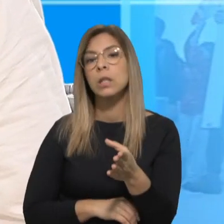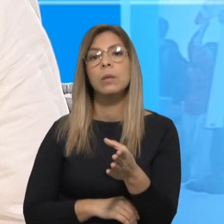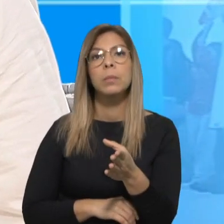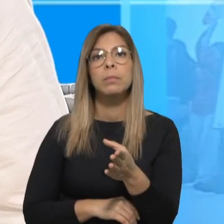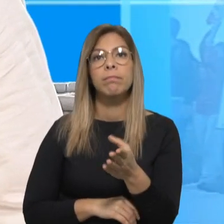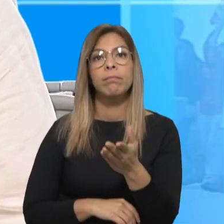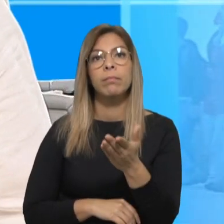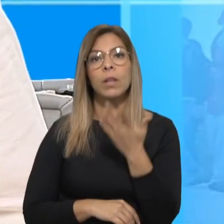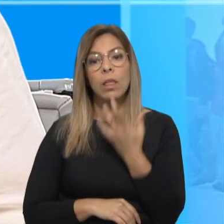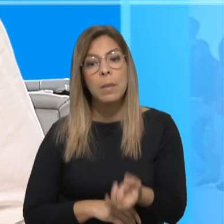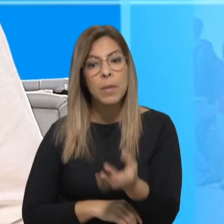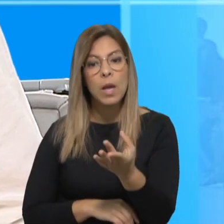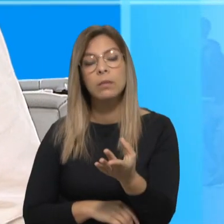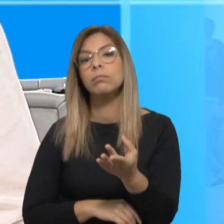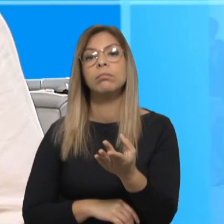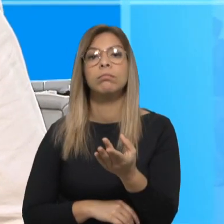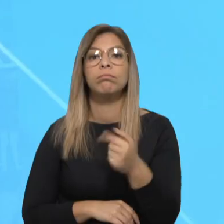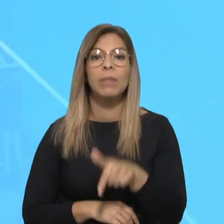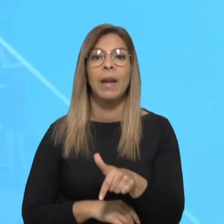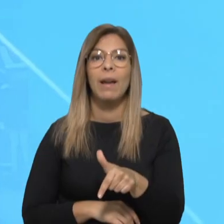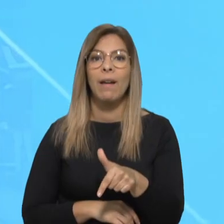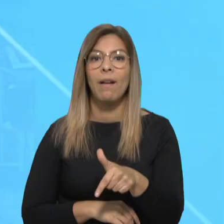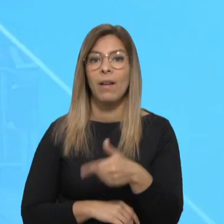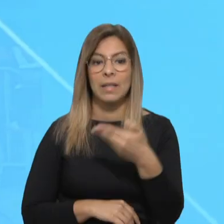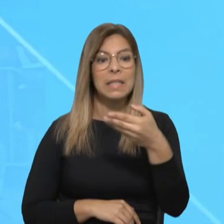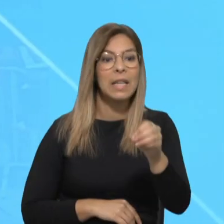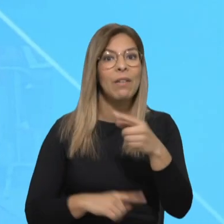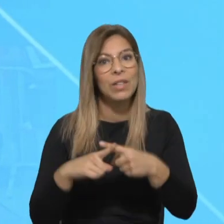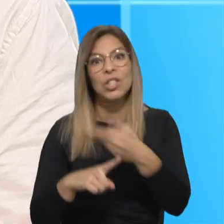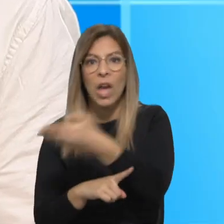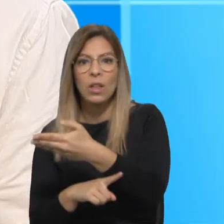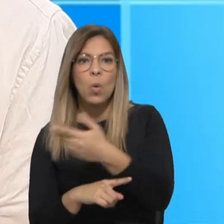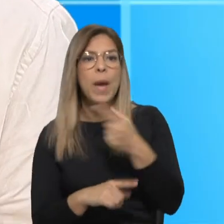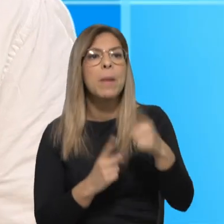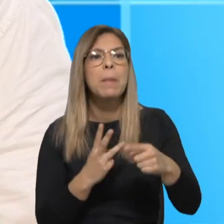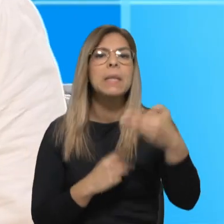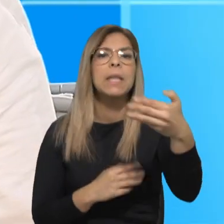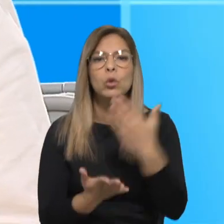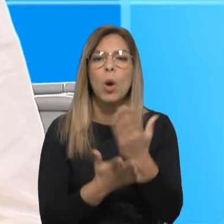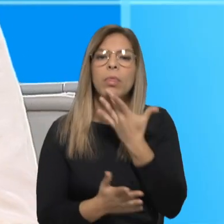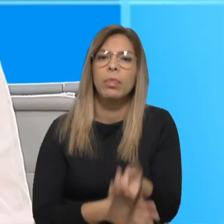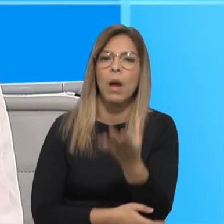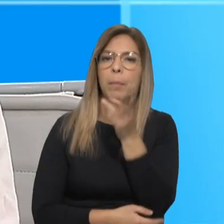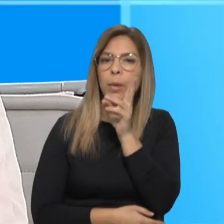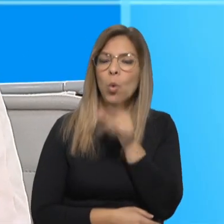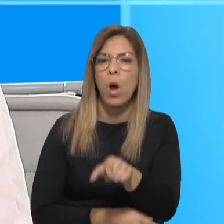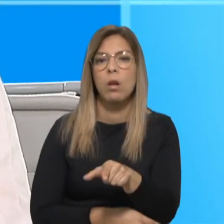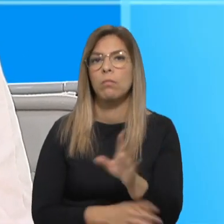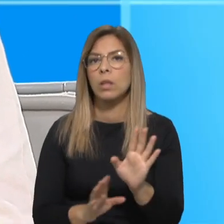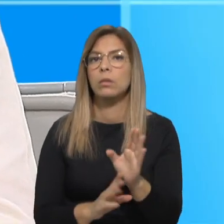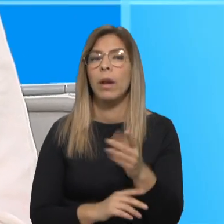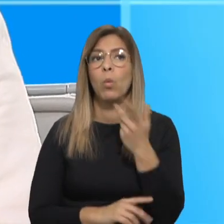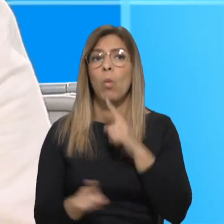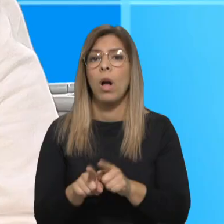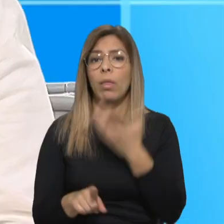até 7 vezes, mas até 70 vezes 7. Portanto, sempre, ainda que possamos repetir os mesmos erros, os mesmos